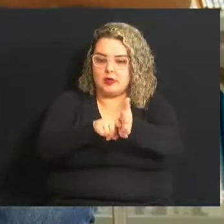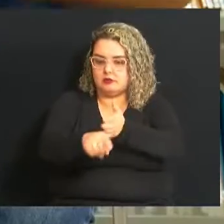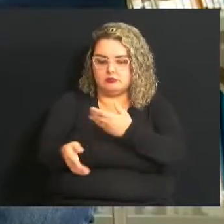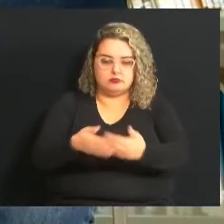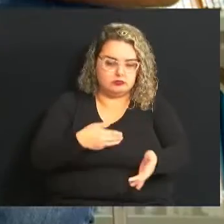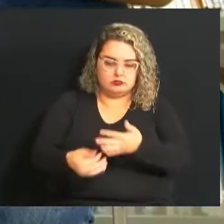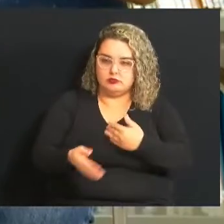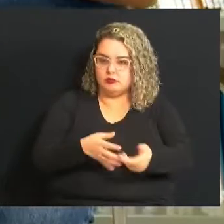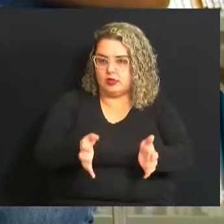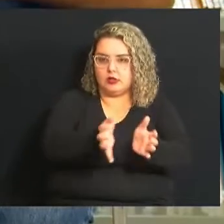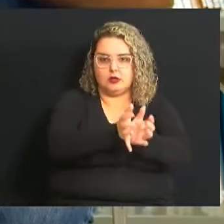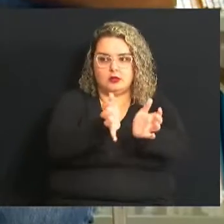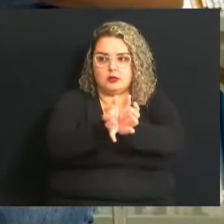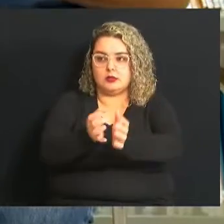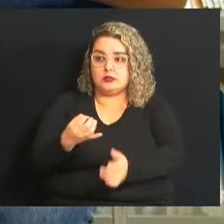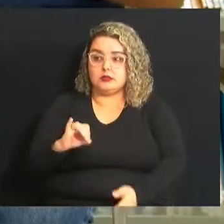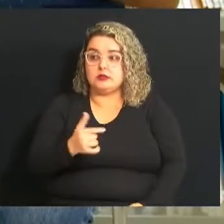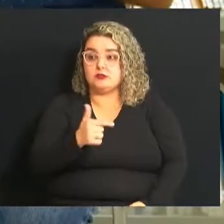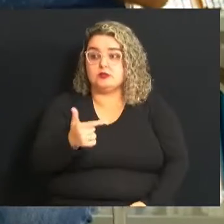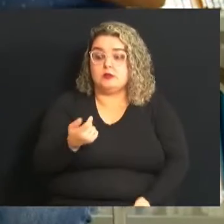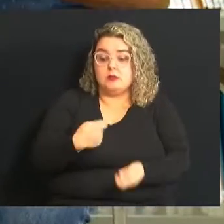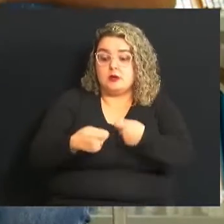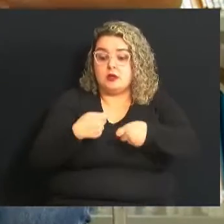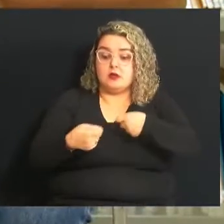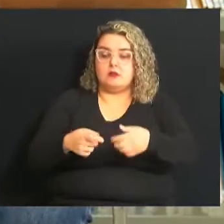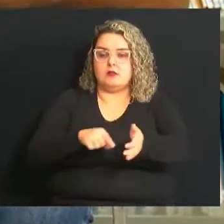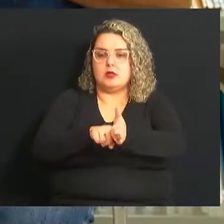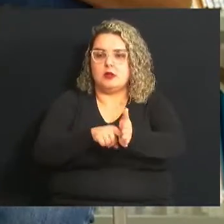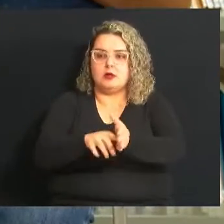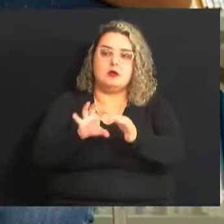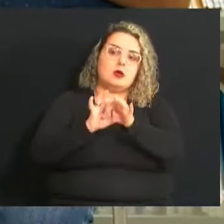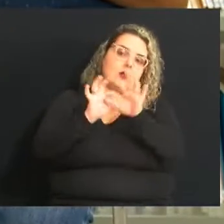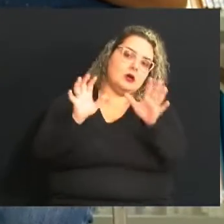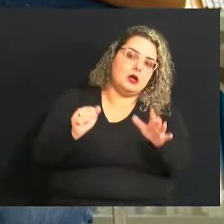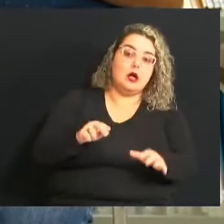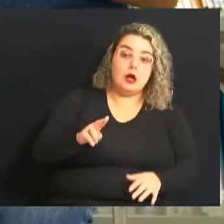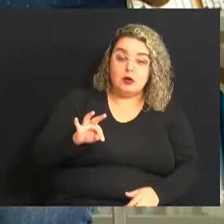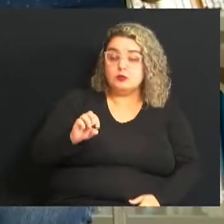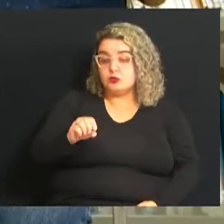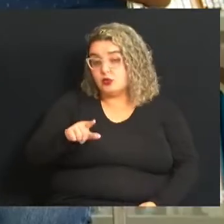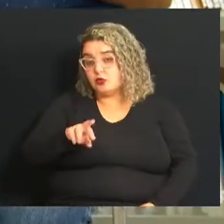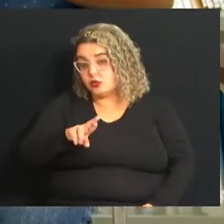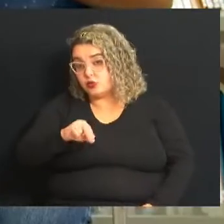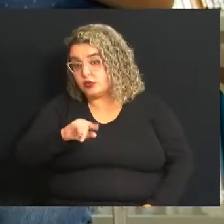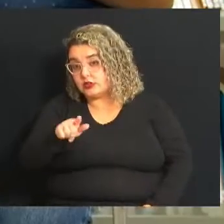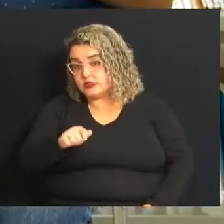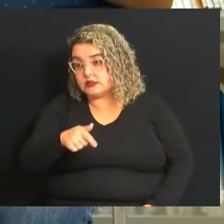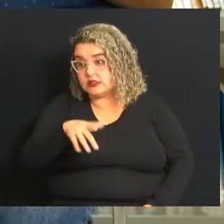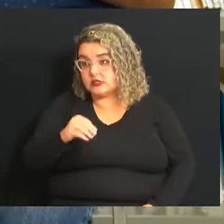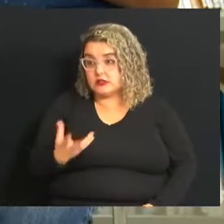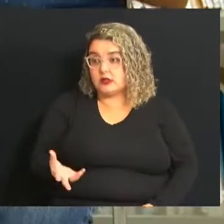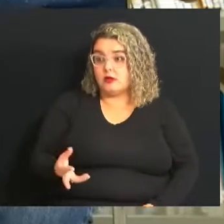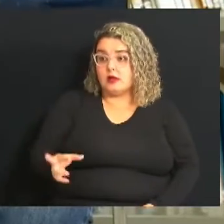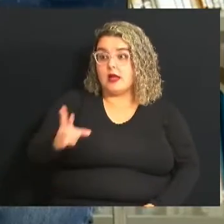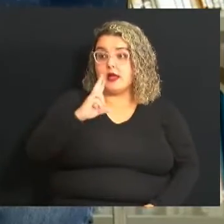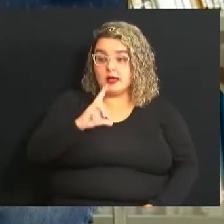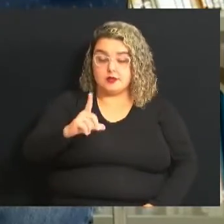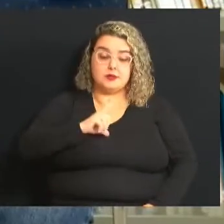grupo sem negociar essa pesquisa, sem negociar a autorização e sem negociar os retornos que essa pesquisa vai